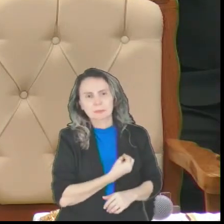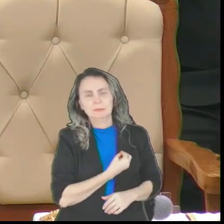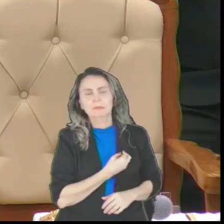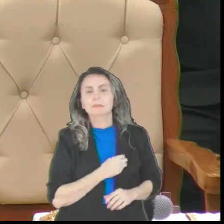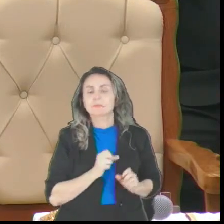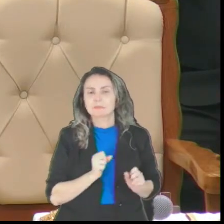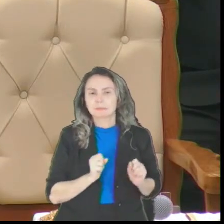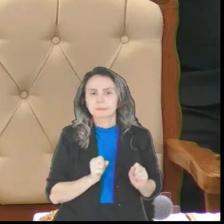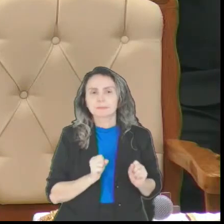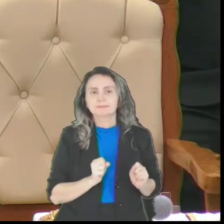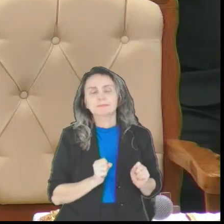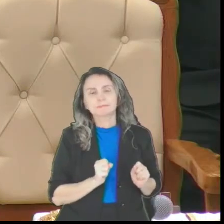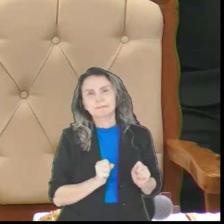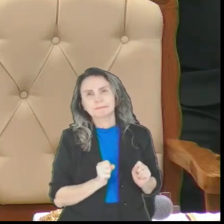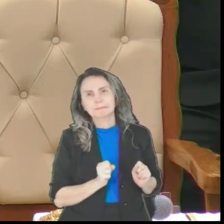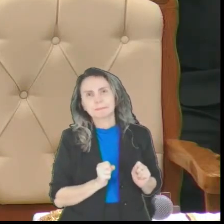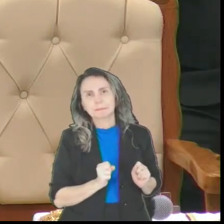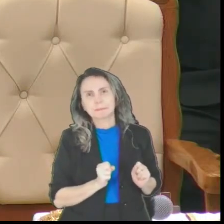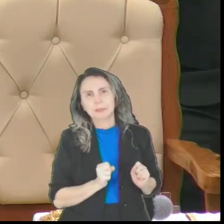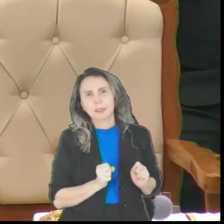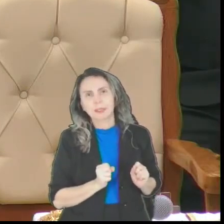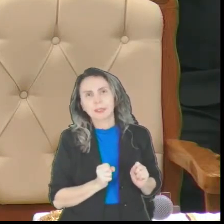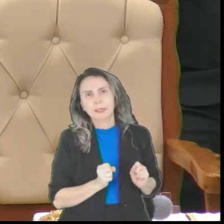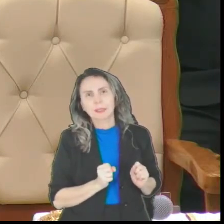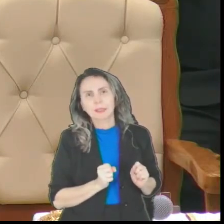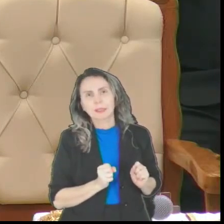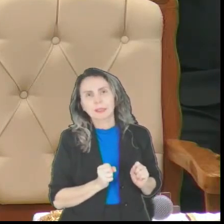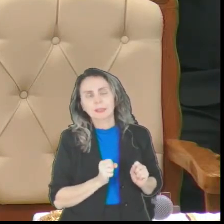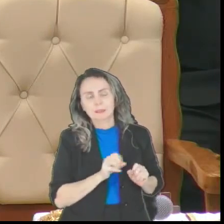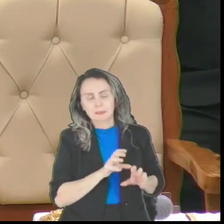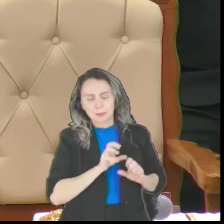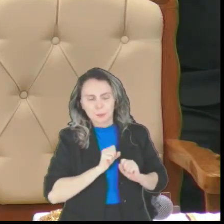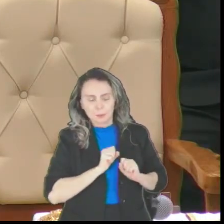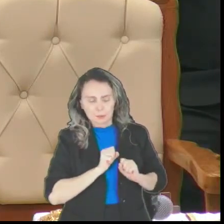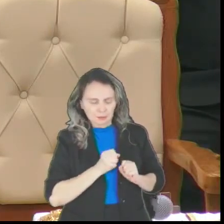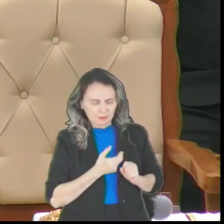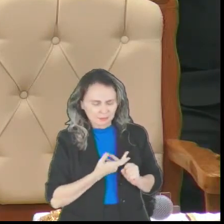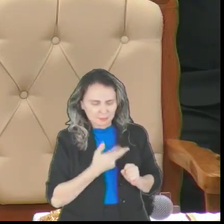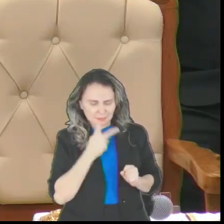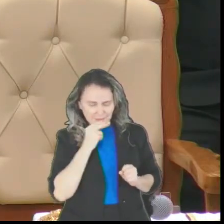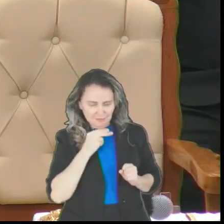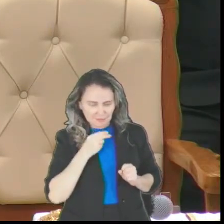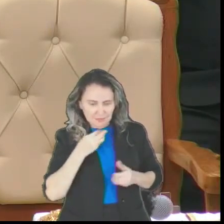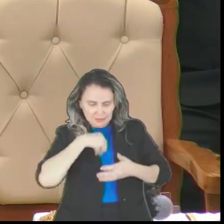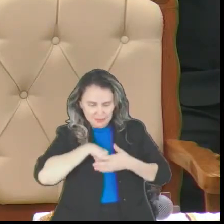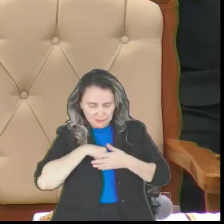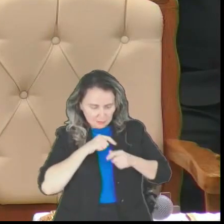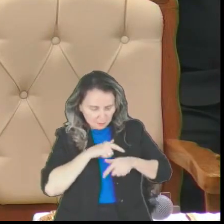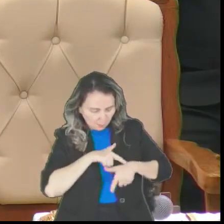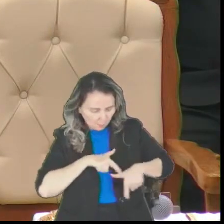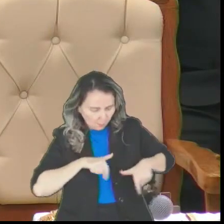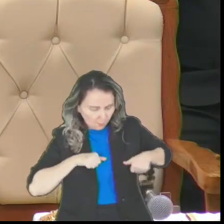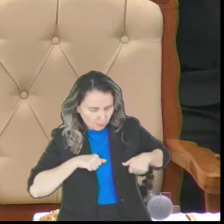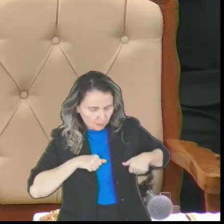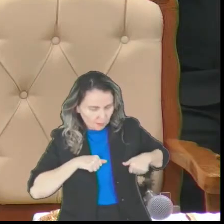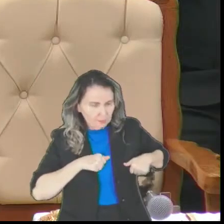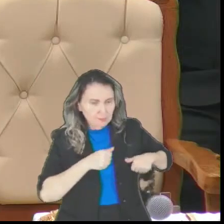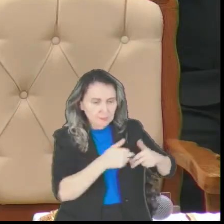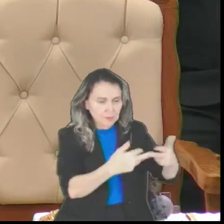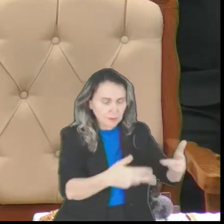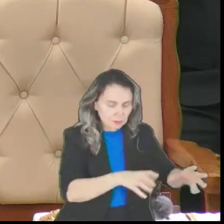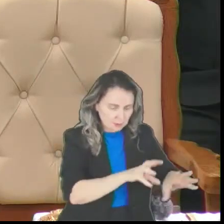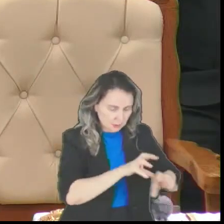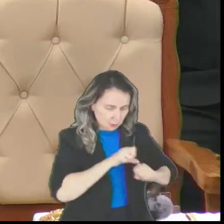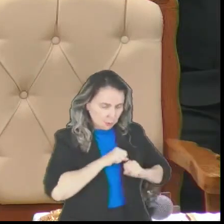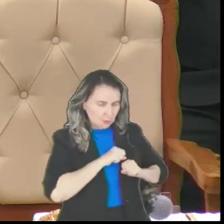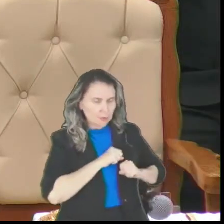podem preencher a lacuna de nossa alma. Não pode, irmãos. O dinheiro é bom, mas